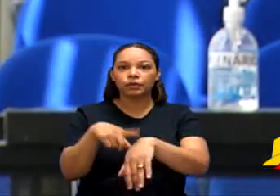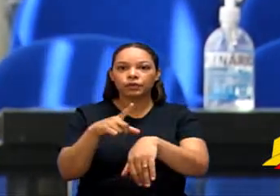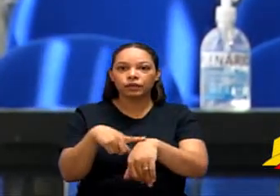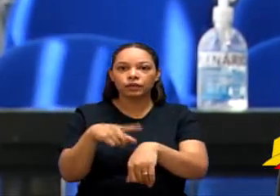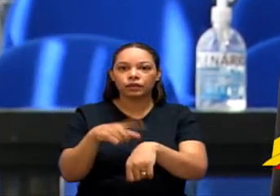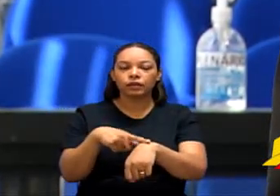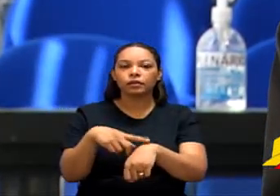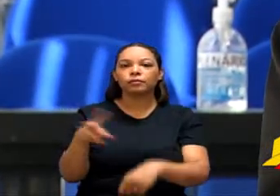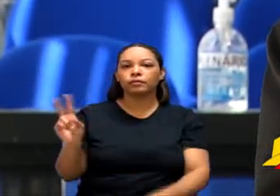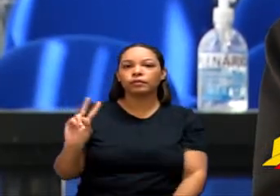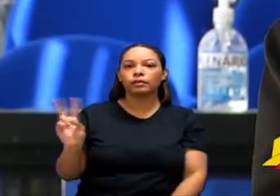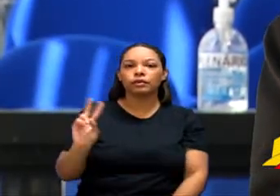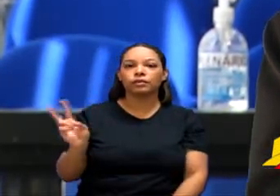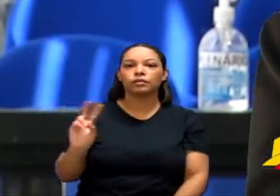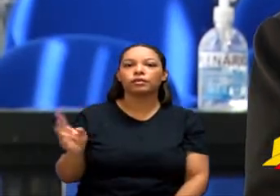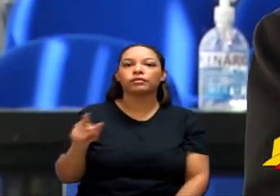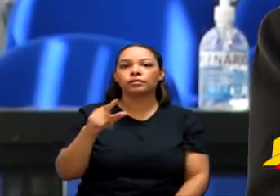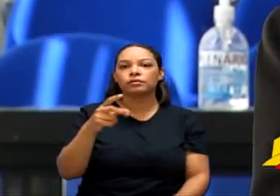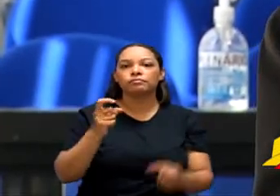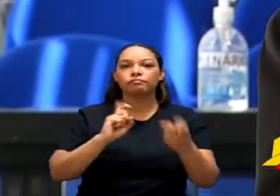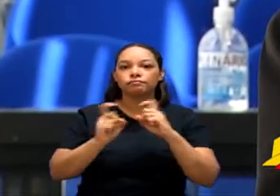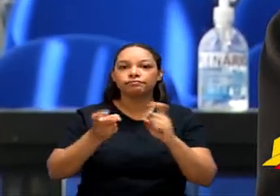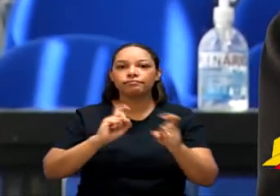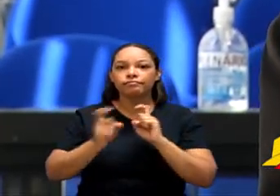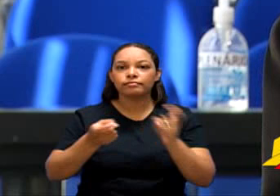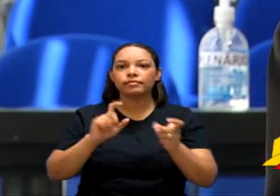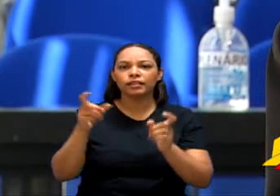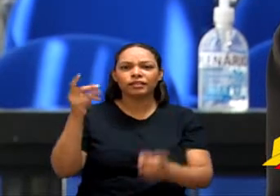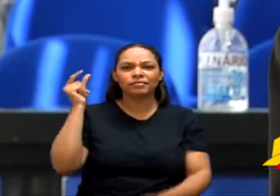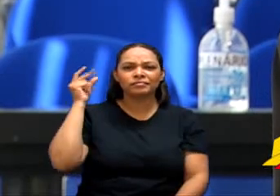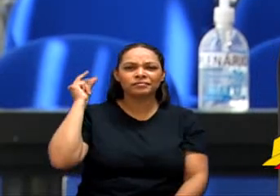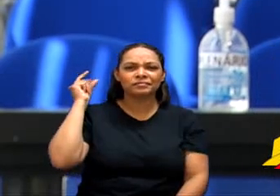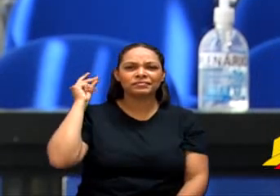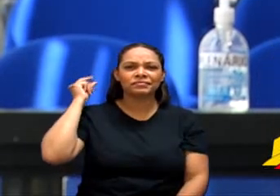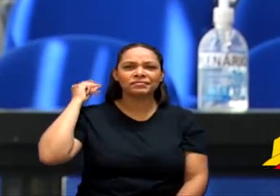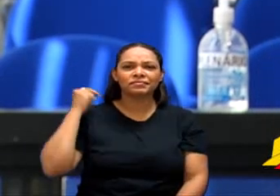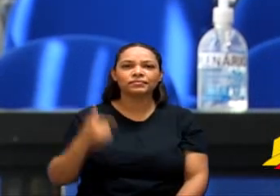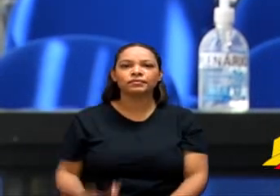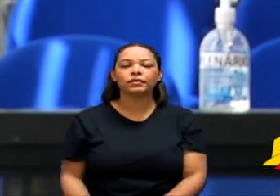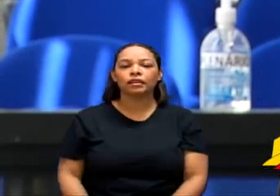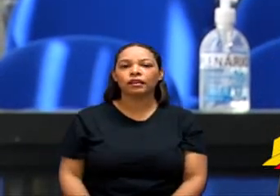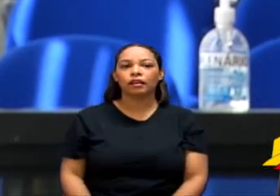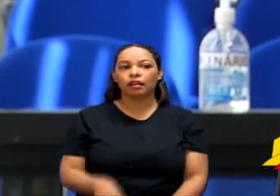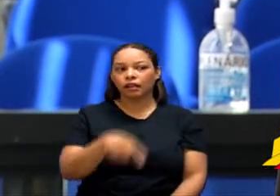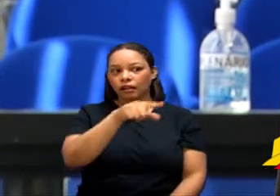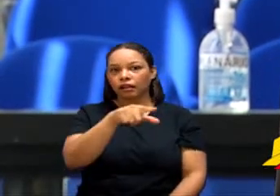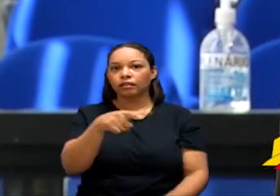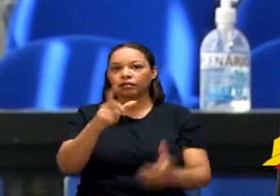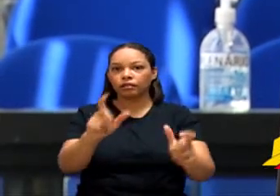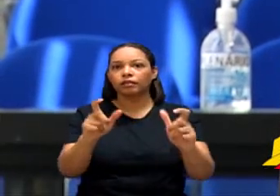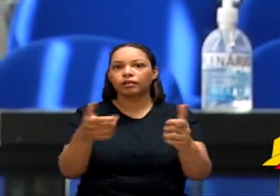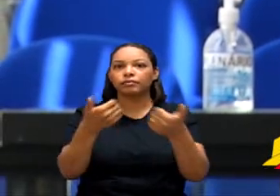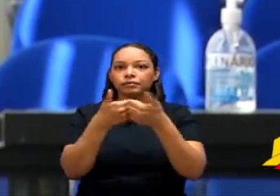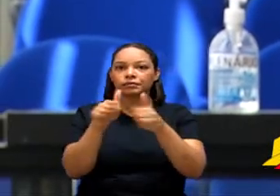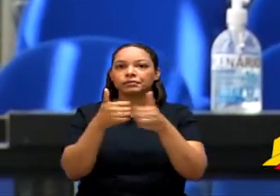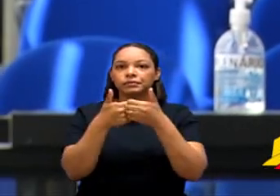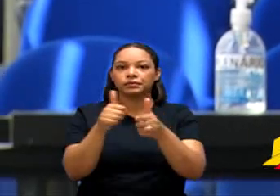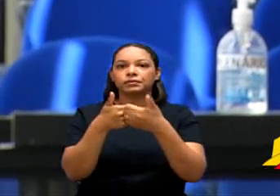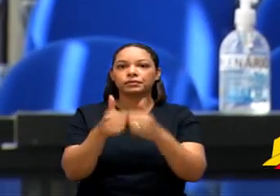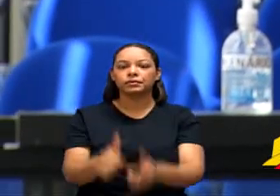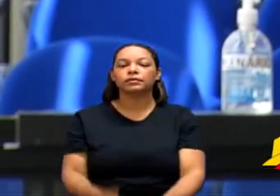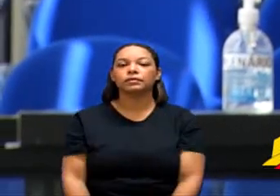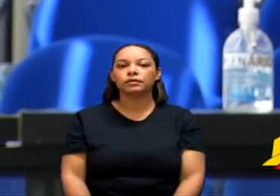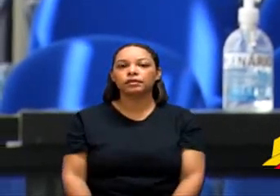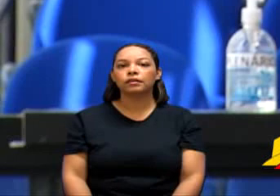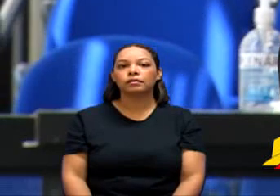senhor traz aí que é uma discussão antiga já, de termos abrigo no ponto de ônibus, não só da cidade, mas da rodovia,